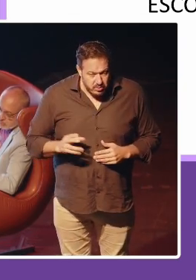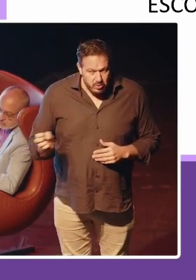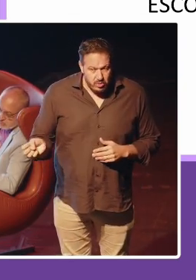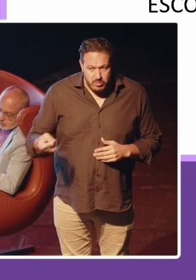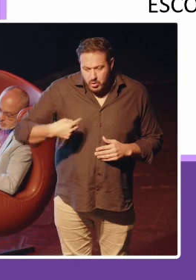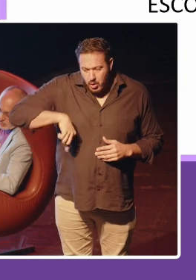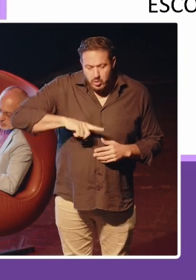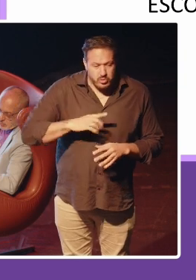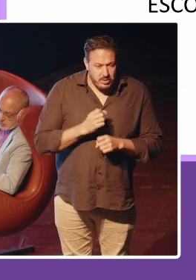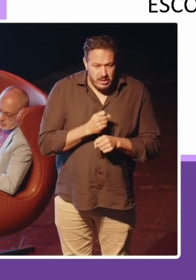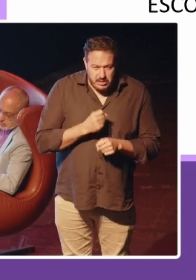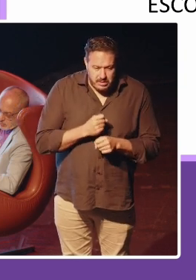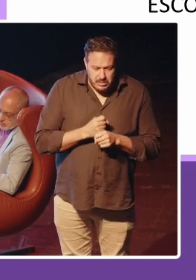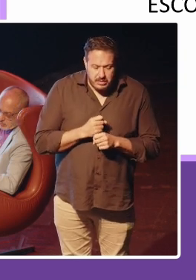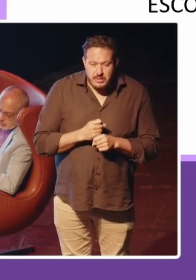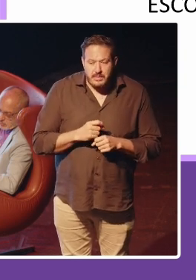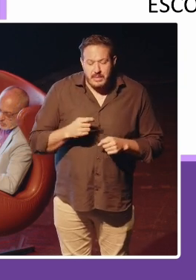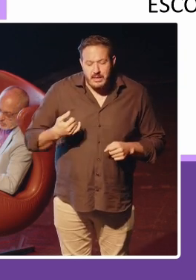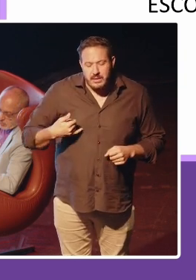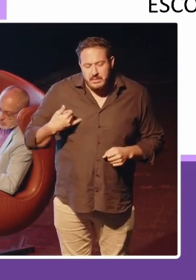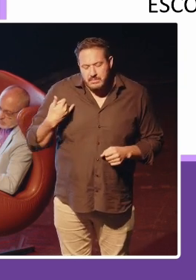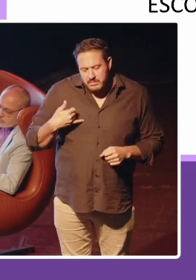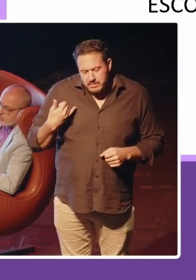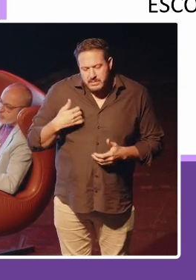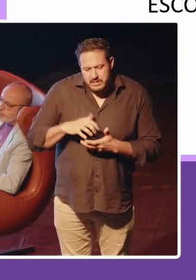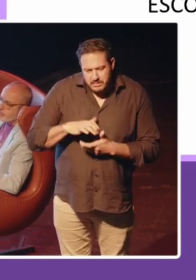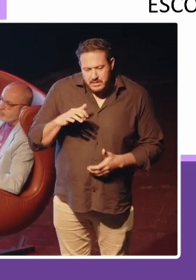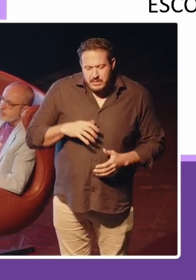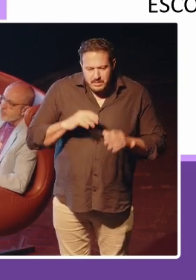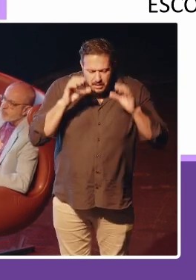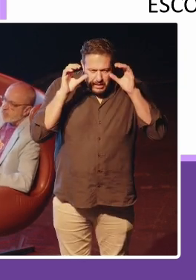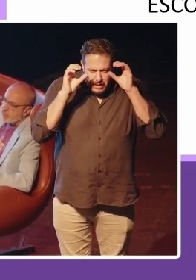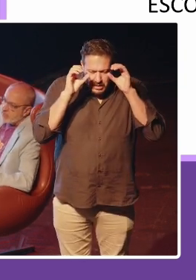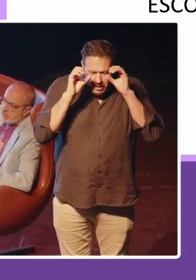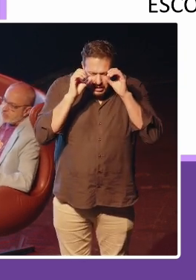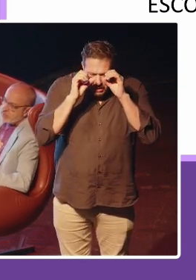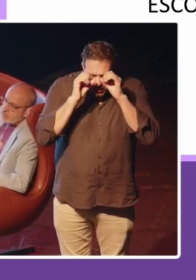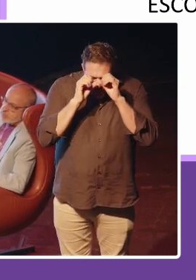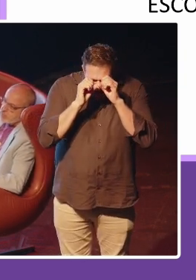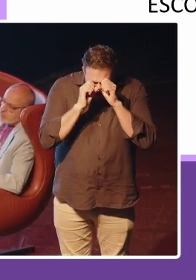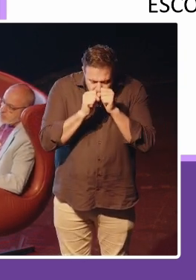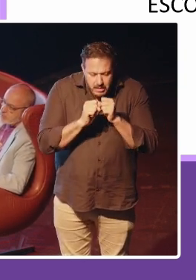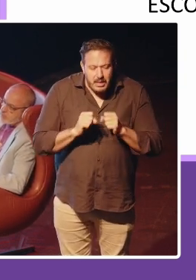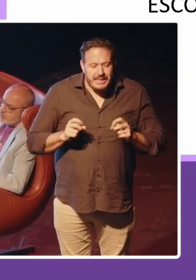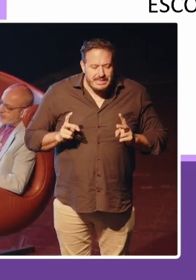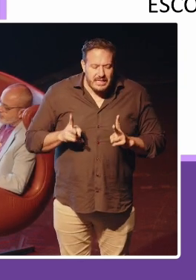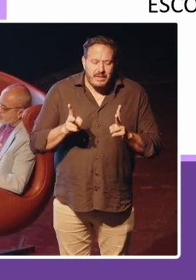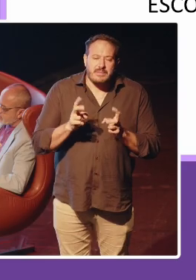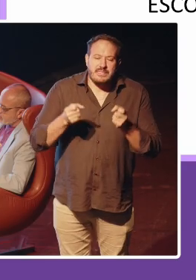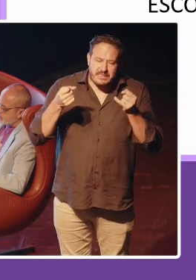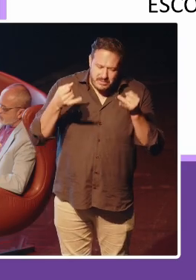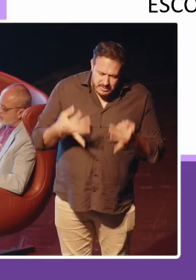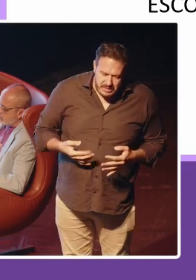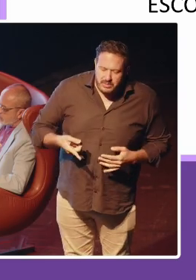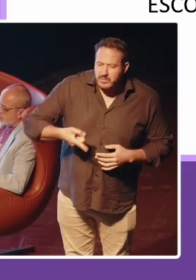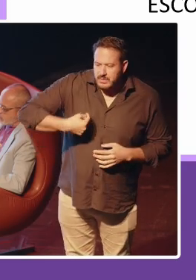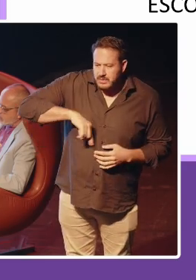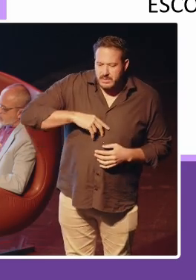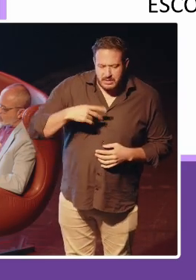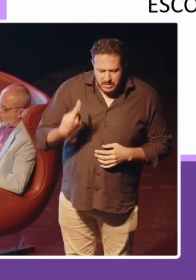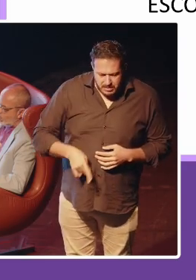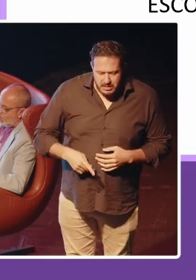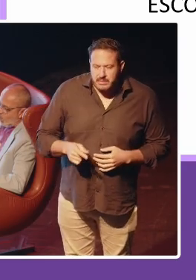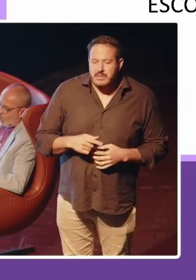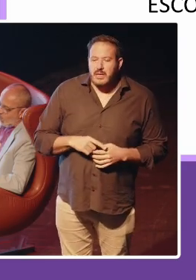cálculos, é a perda visual na velhice. Tá? É extremamente comum. Eu sempre explico que os